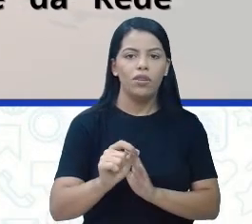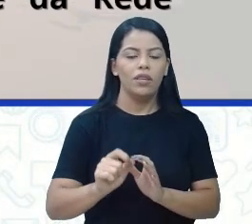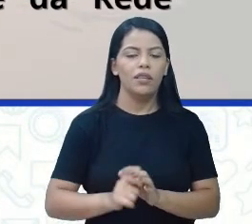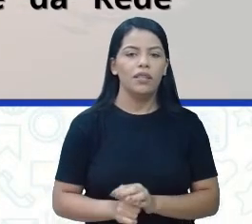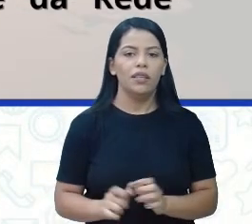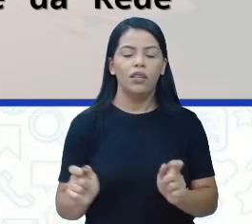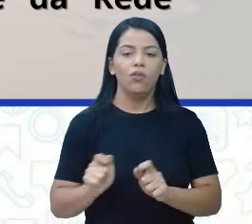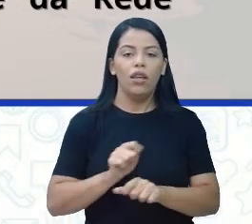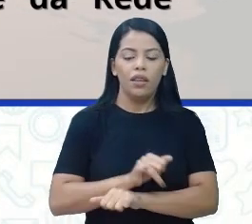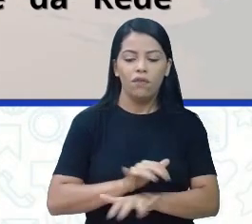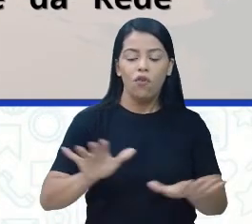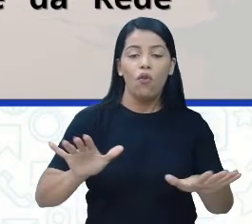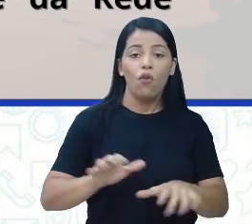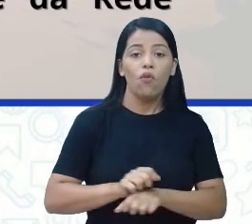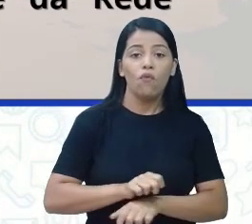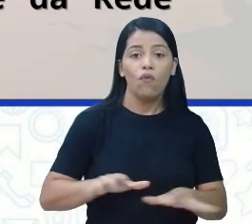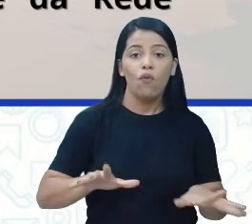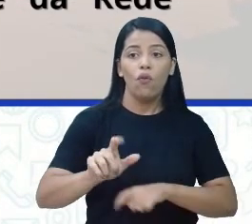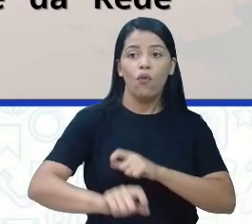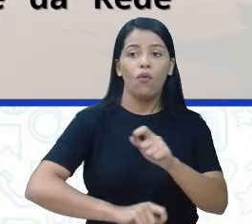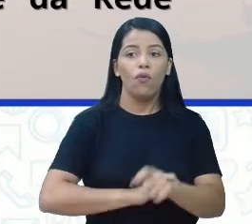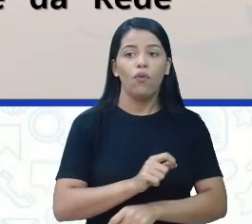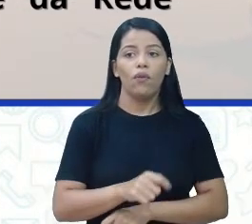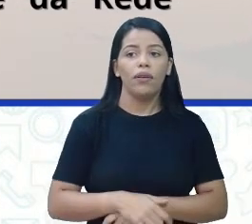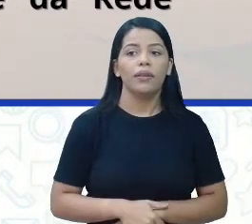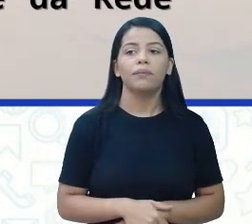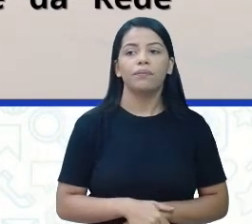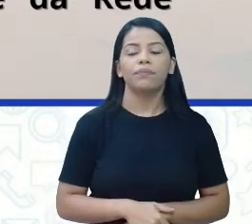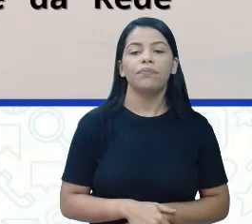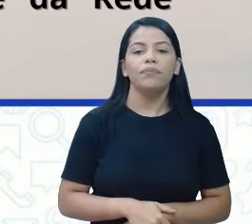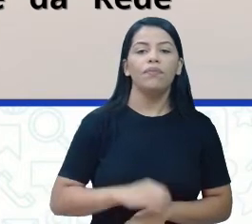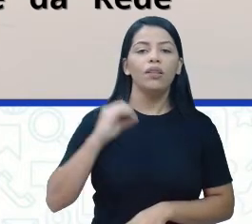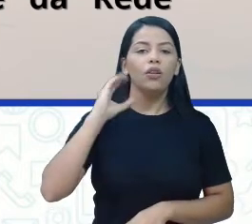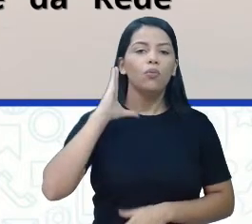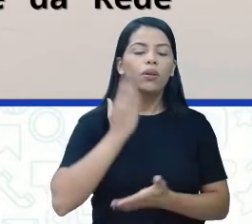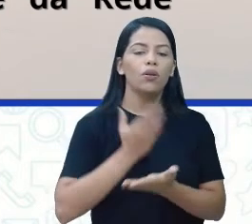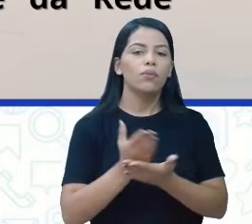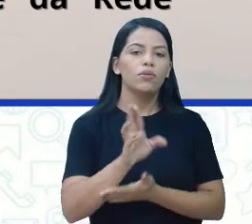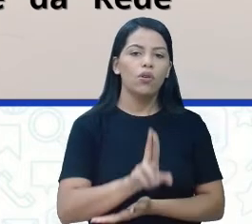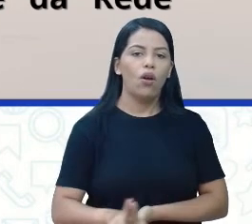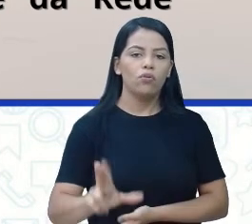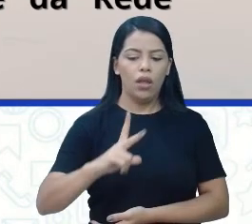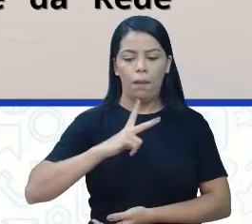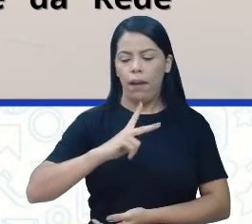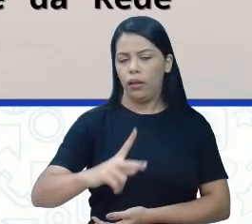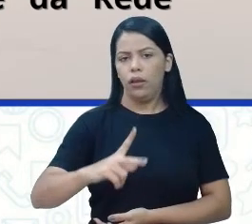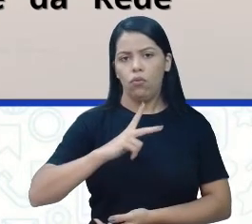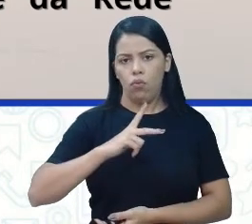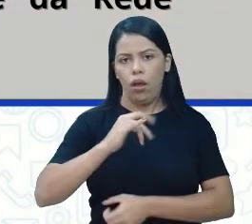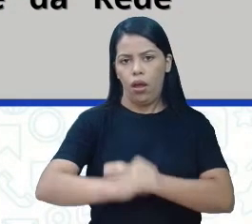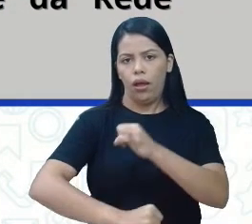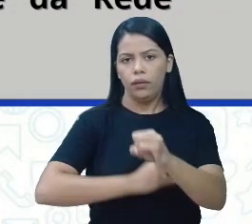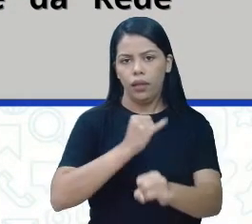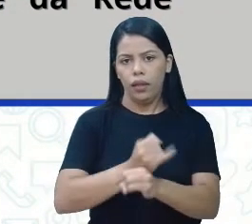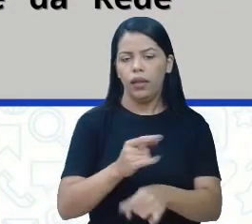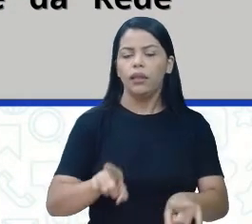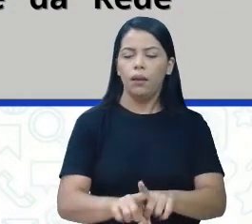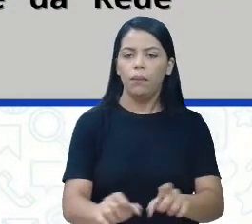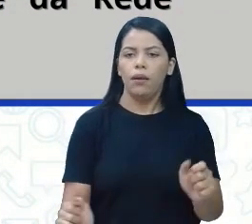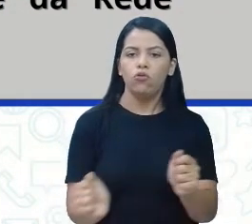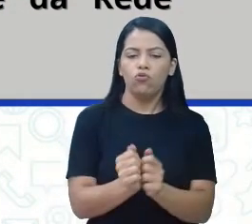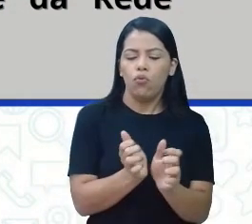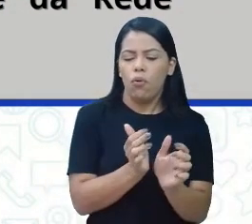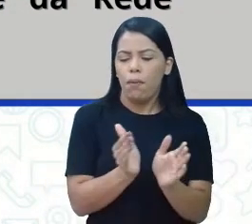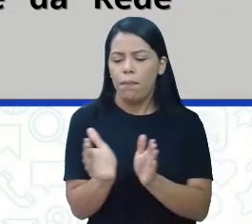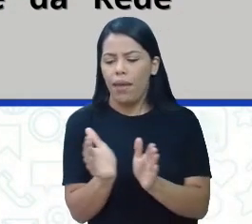citar a marca, que os computadores passaram a ser o quê? Um artigo de uso pessoal. Já a internet ó, também vem junto ali, naquele